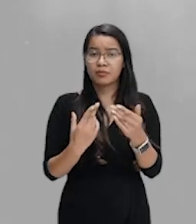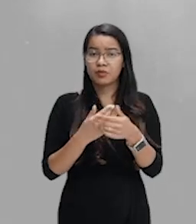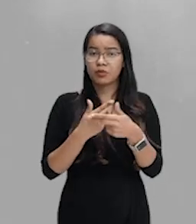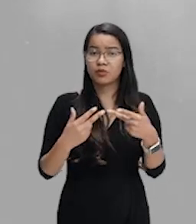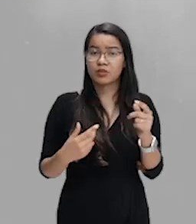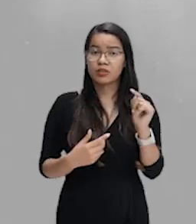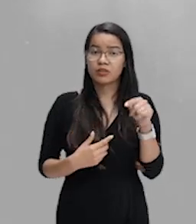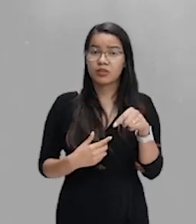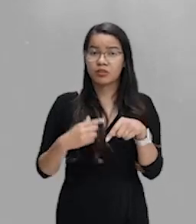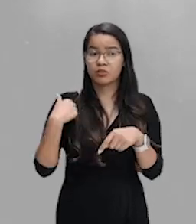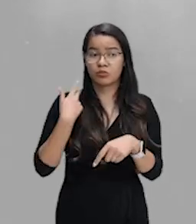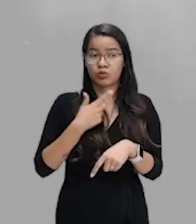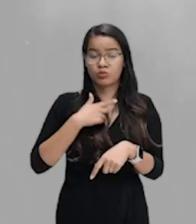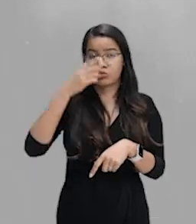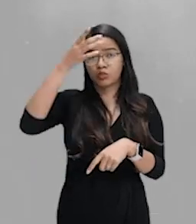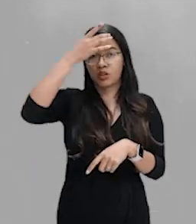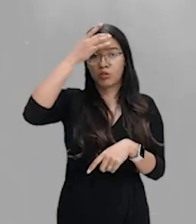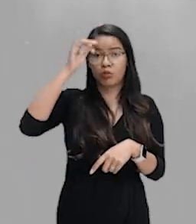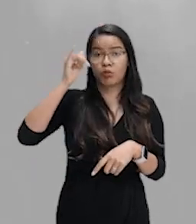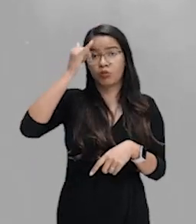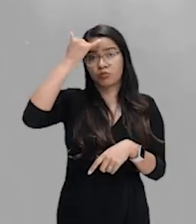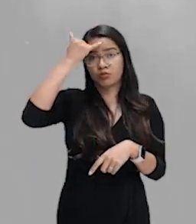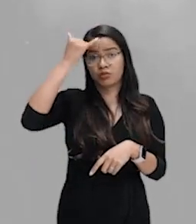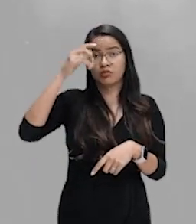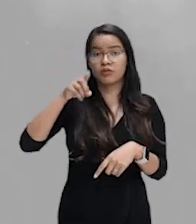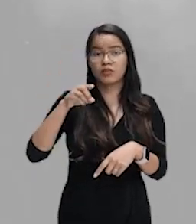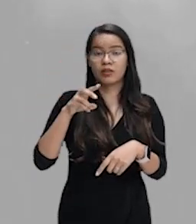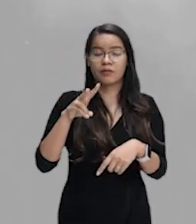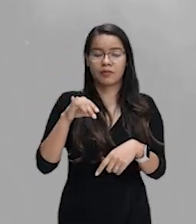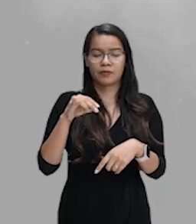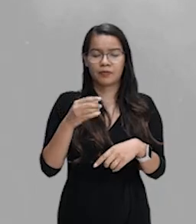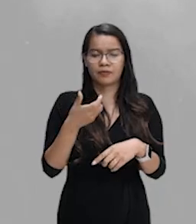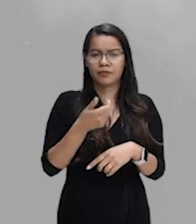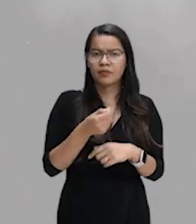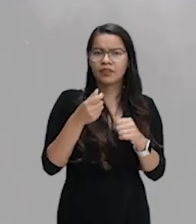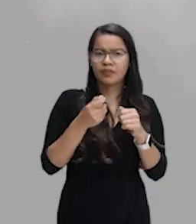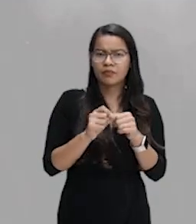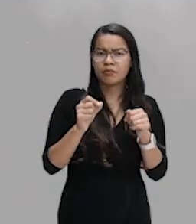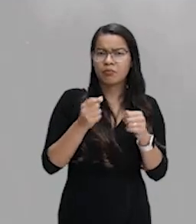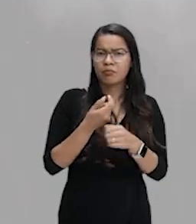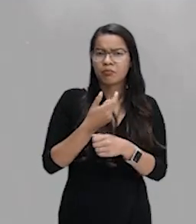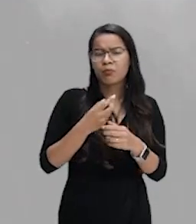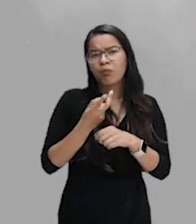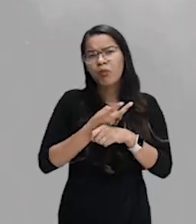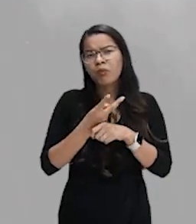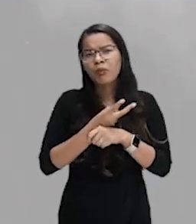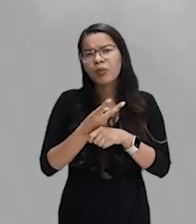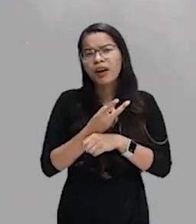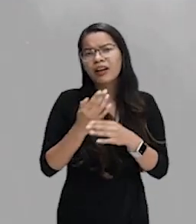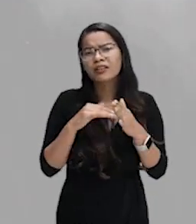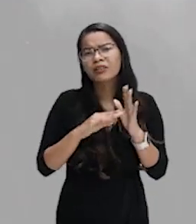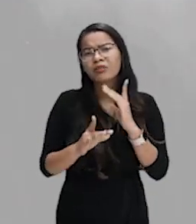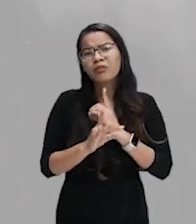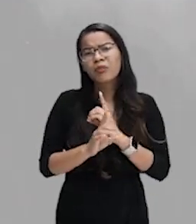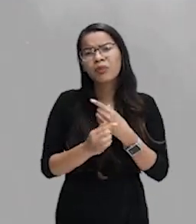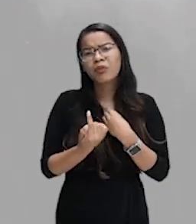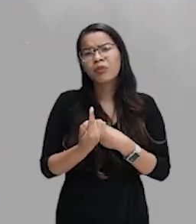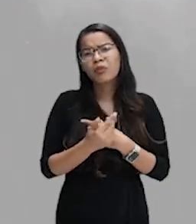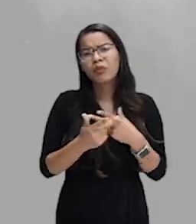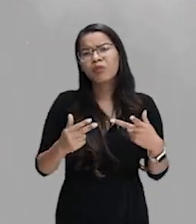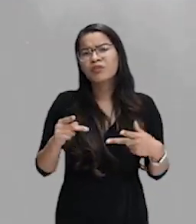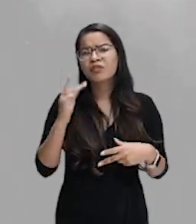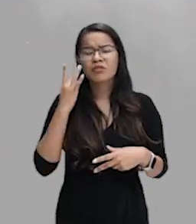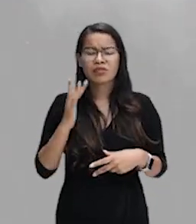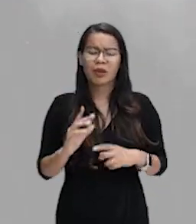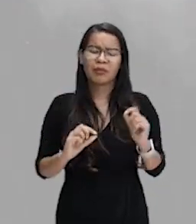Isso é o inconsciente. É aquele momento que você pega o controle e vai rastreando até achar alguma coisa que você não sabe o que é. É aquele dia que você está com fome,